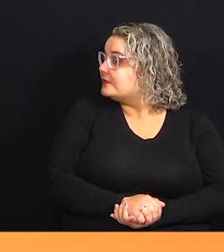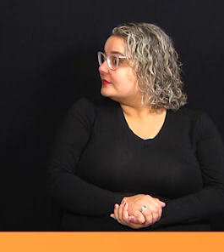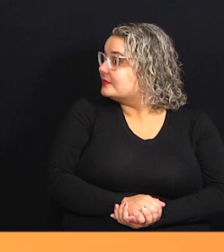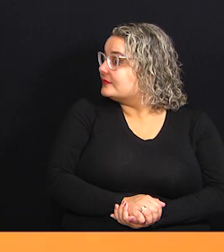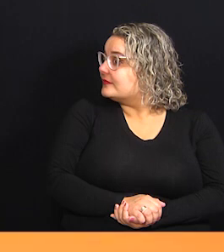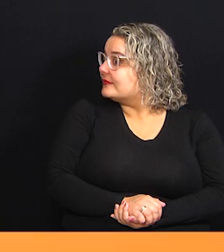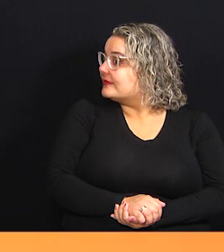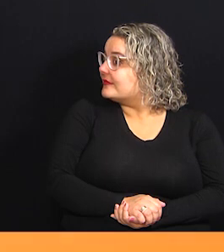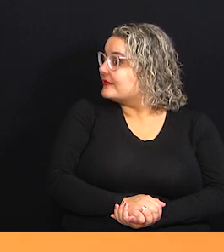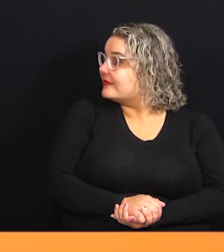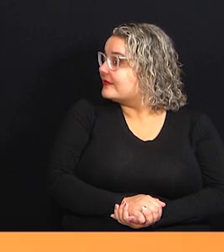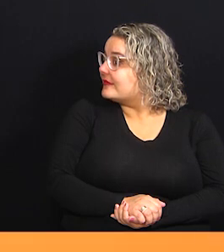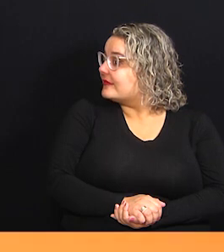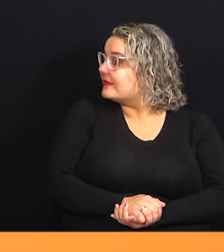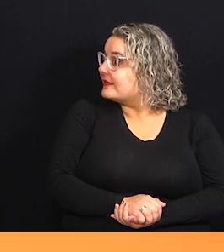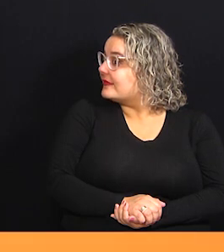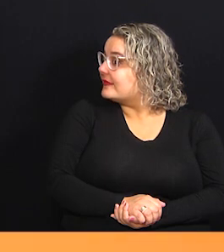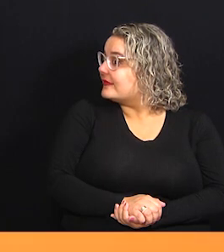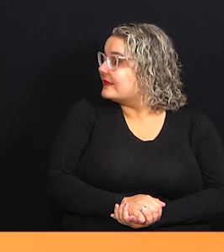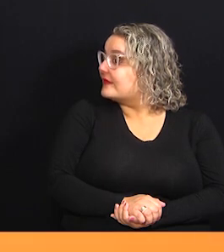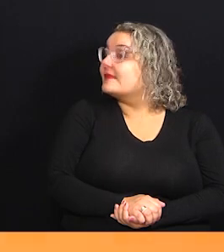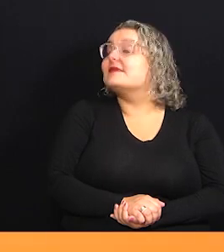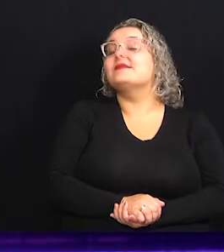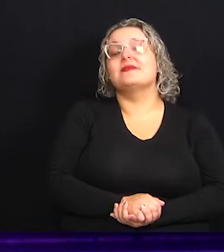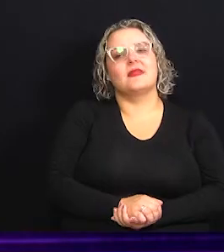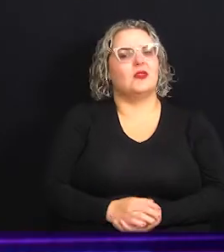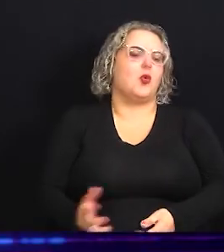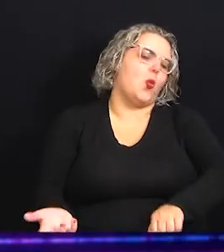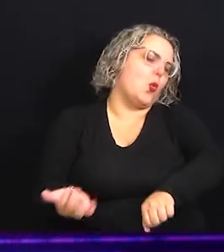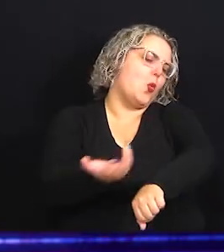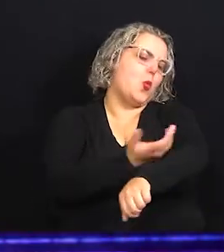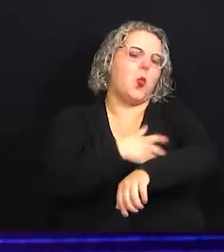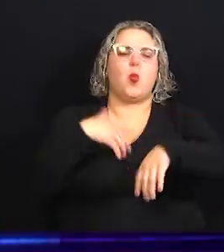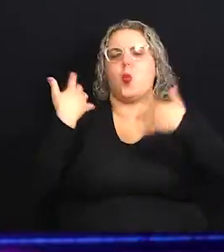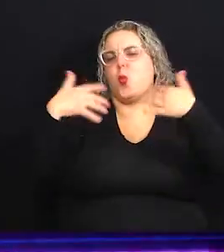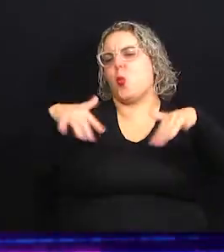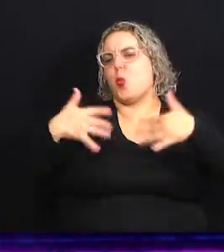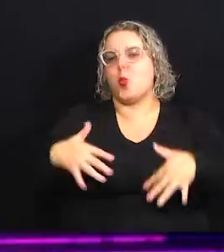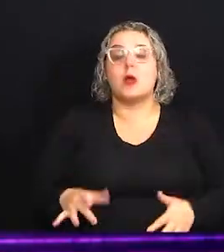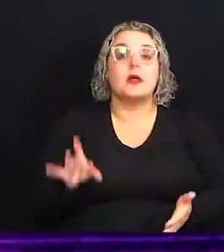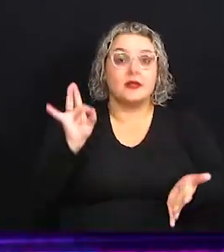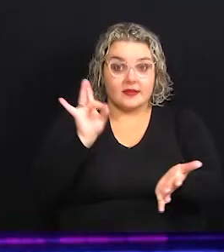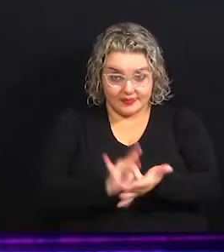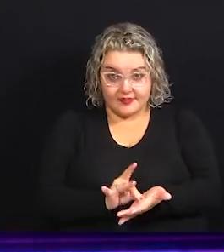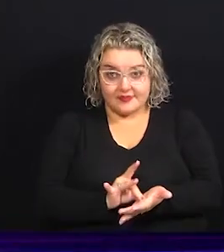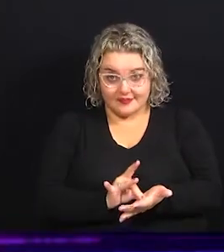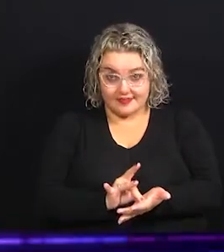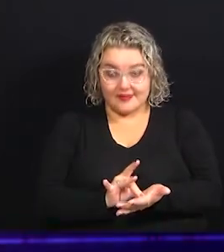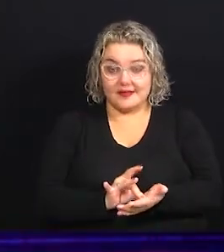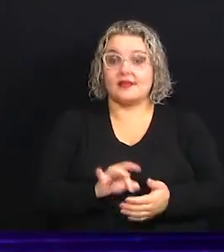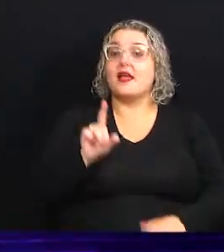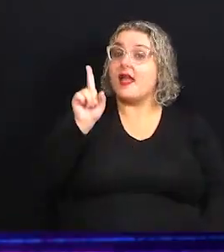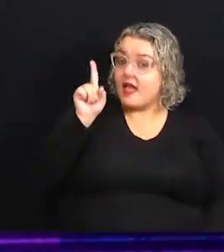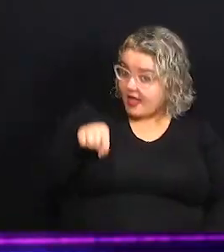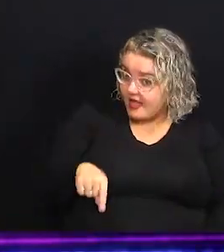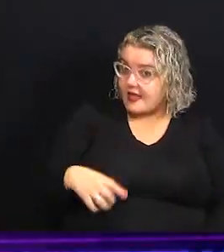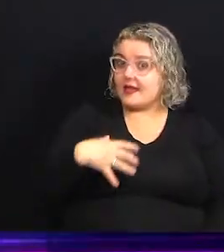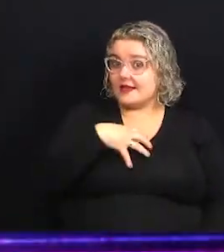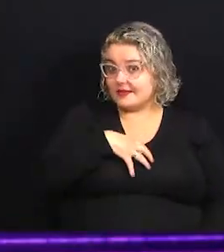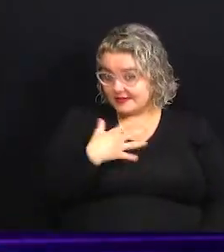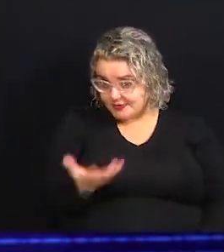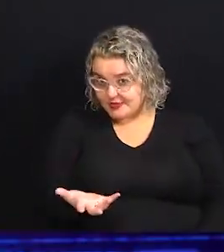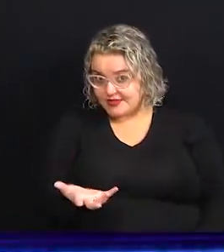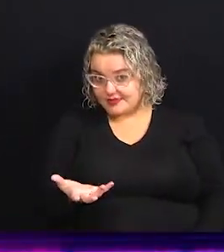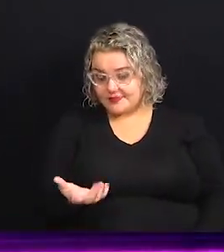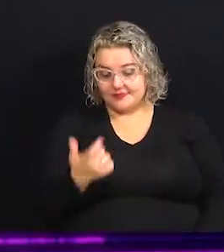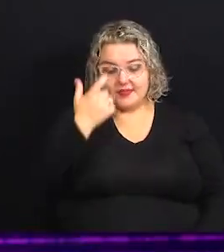It is. She's not like me. É muito emocionante, porque, na verdade, é exatamente